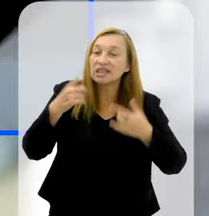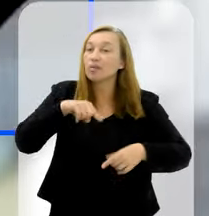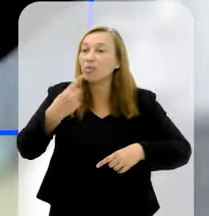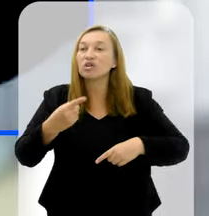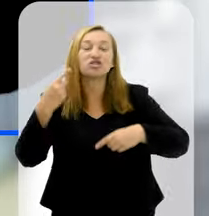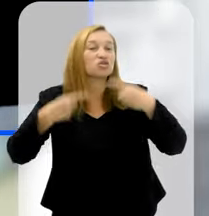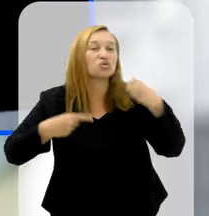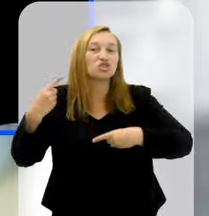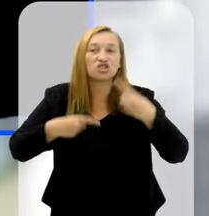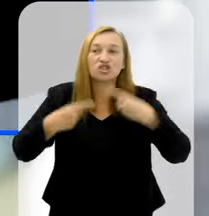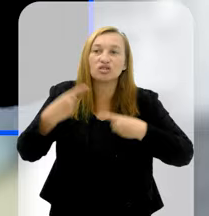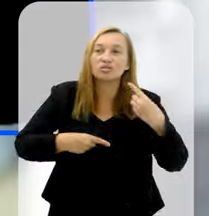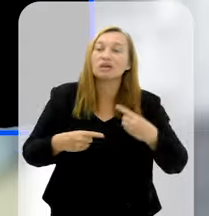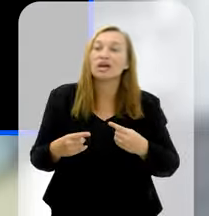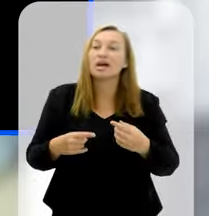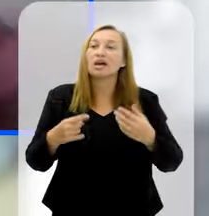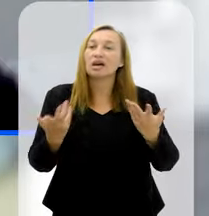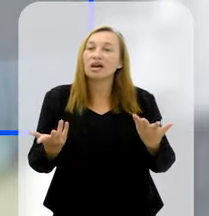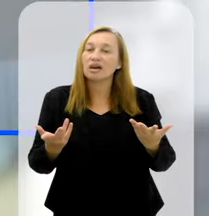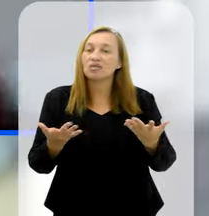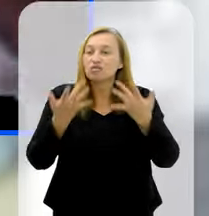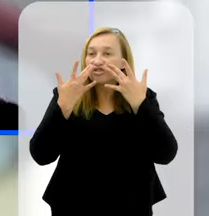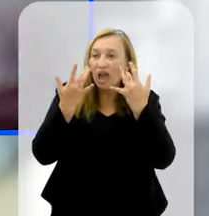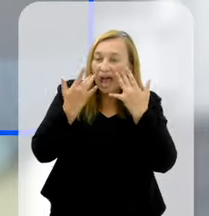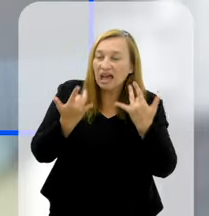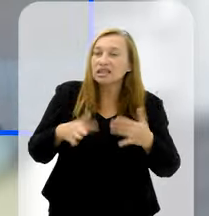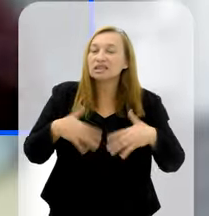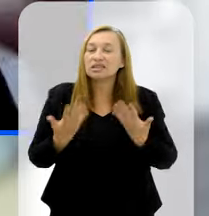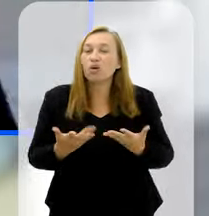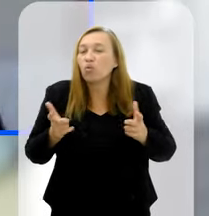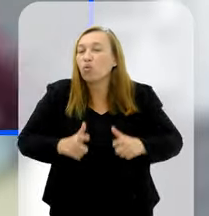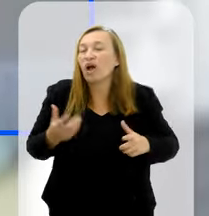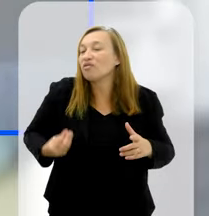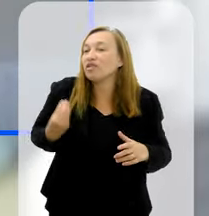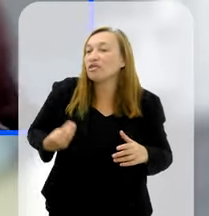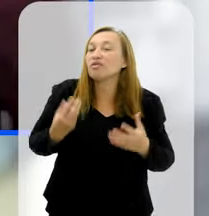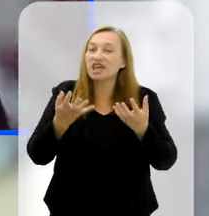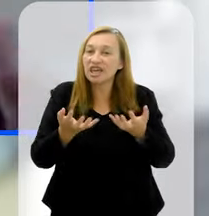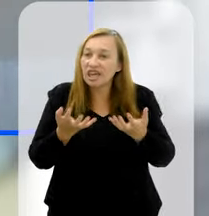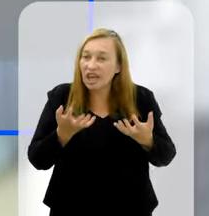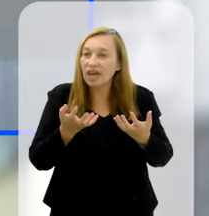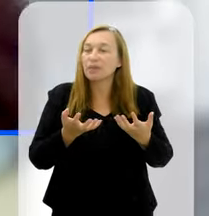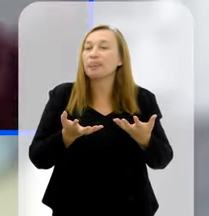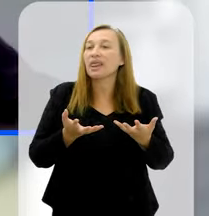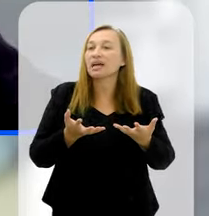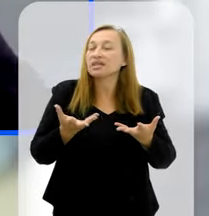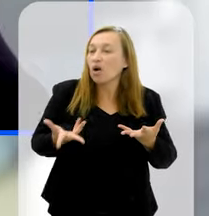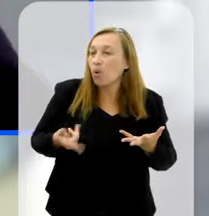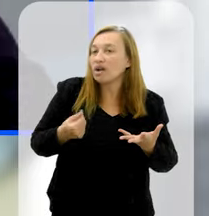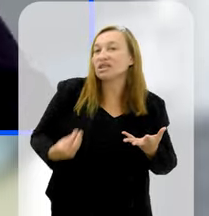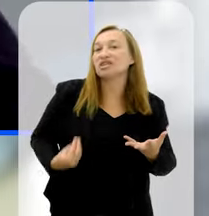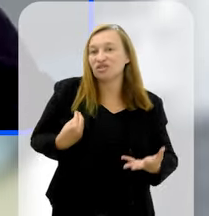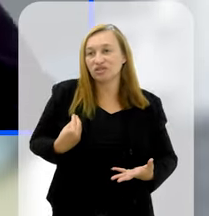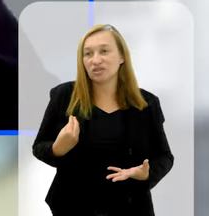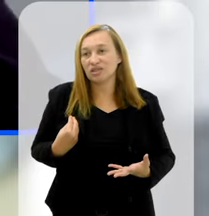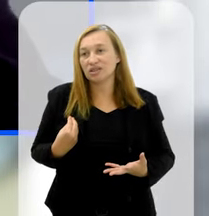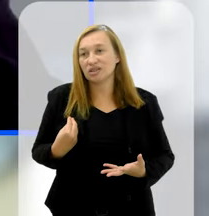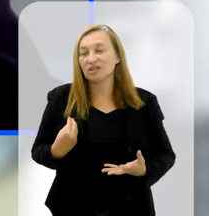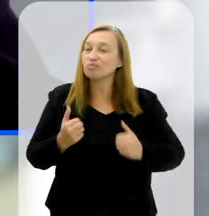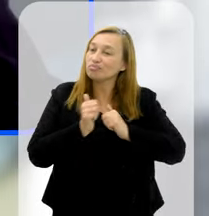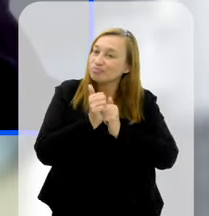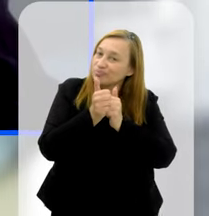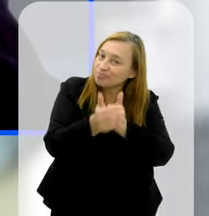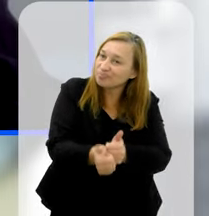depois discutíamos a peça. Ou seja, é um local vivo, né, que a gente quer trazer qualidade de